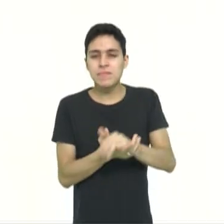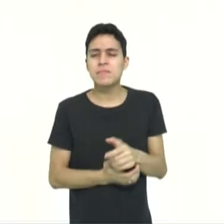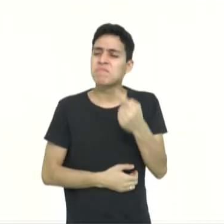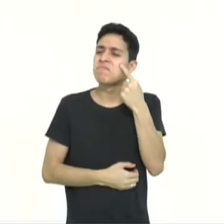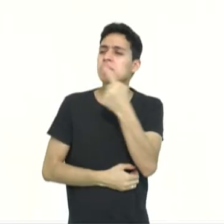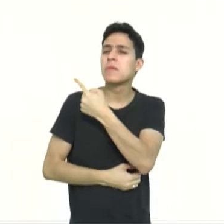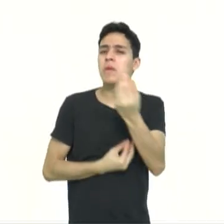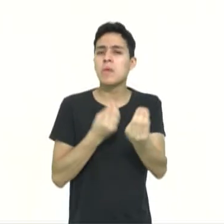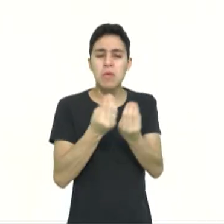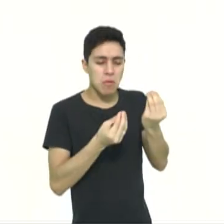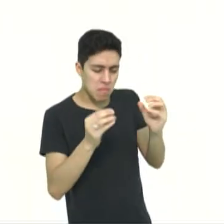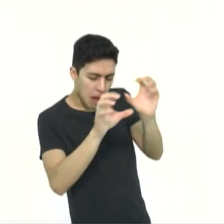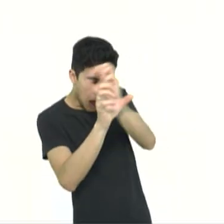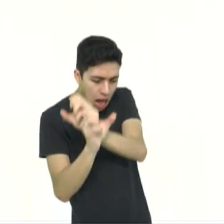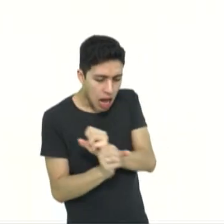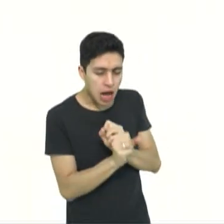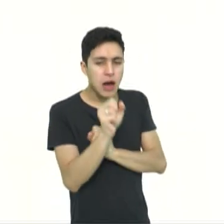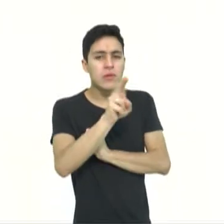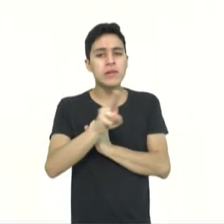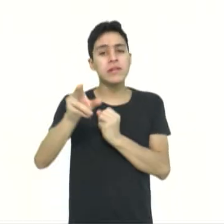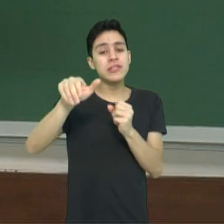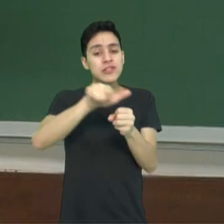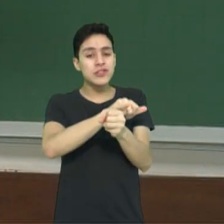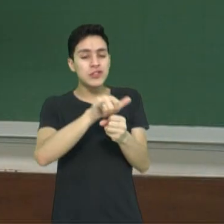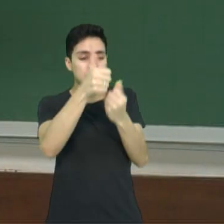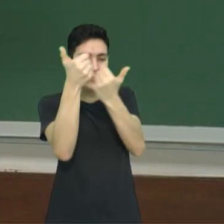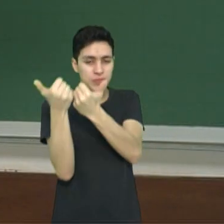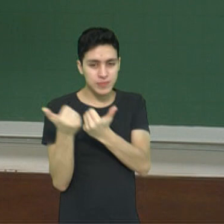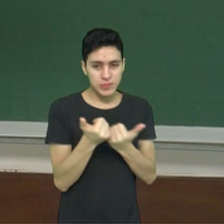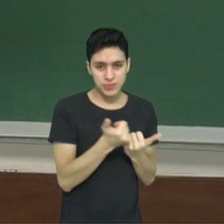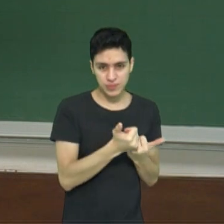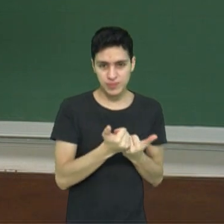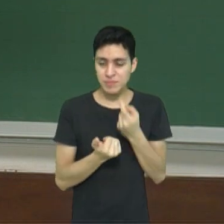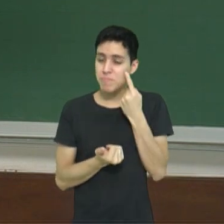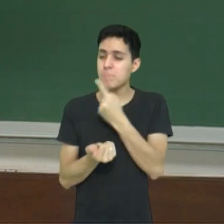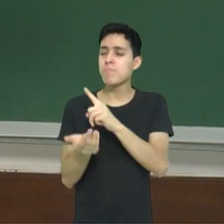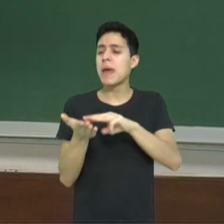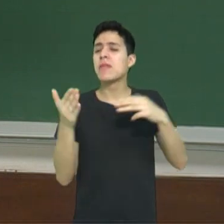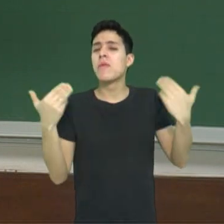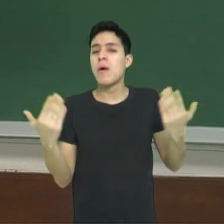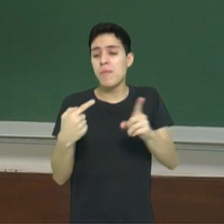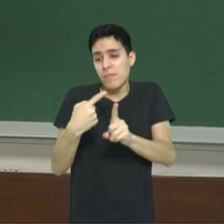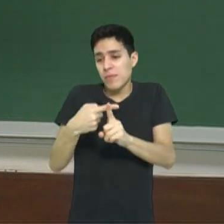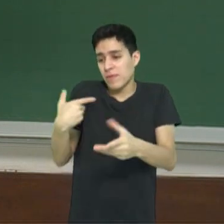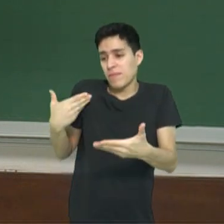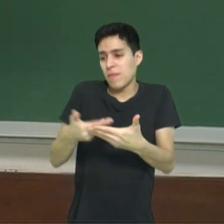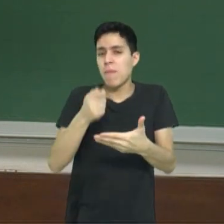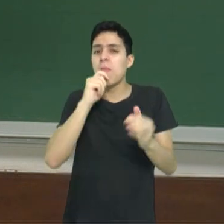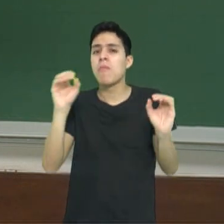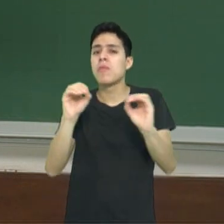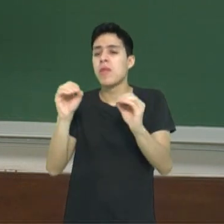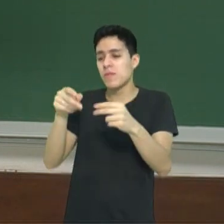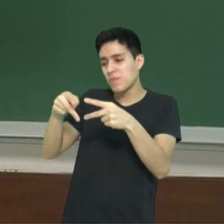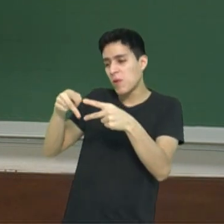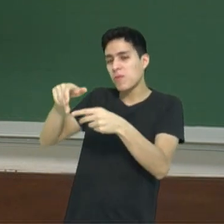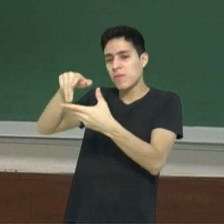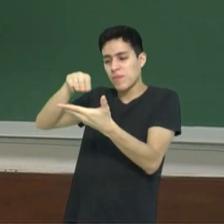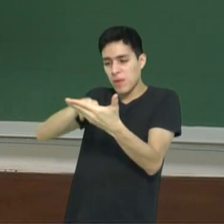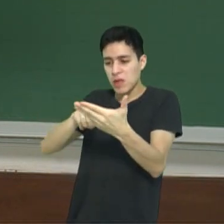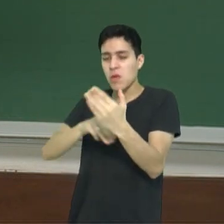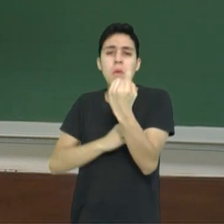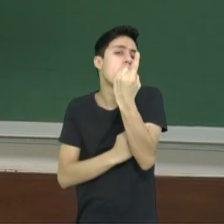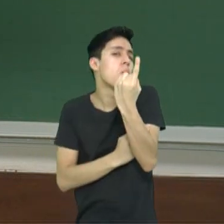método da substituição. Então aqui ele direcionou um método mesmo porque a gente não trabalhou ainda os outros dois, vocês só